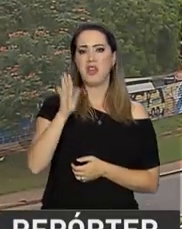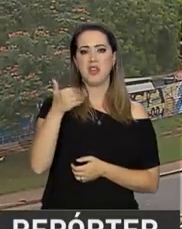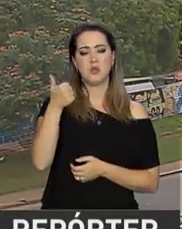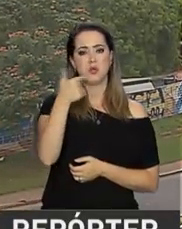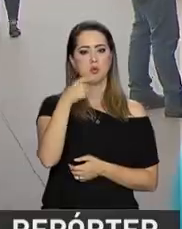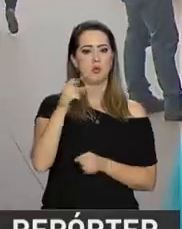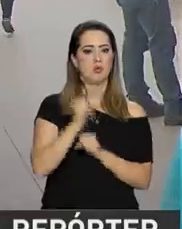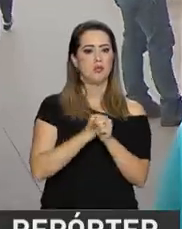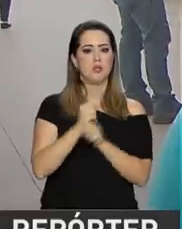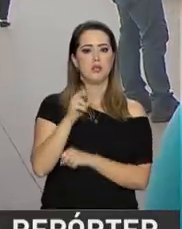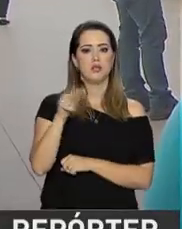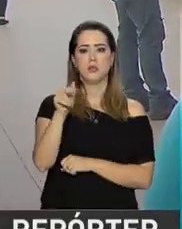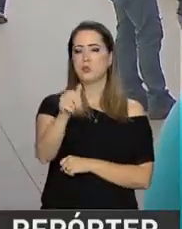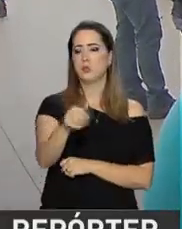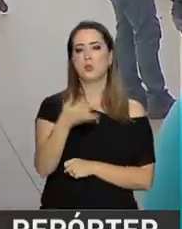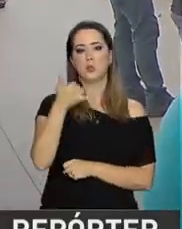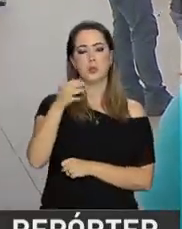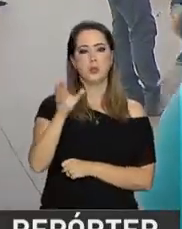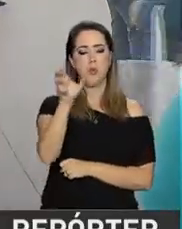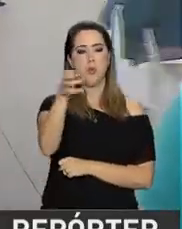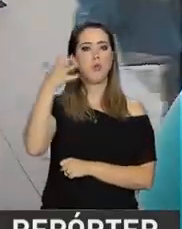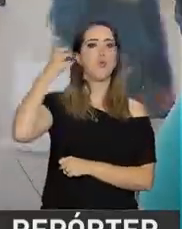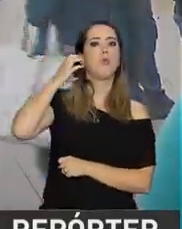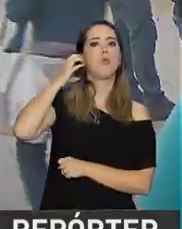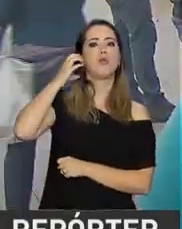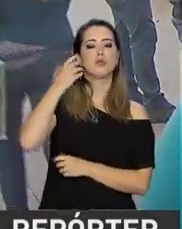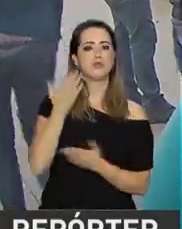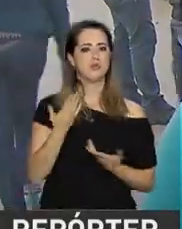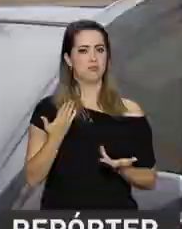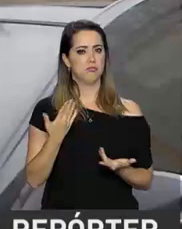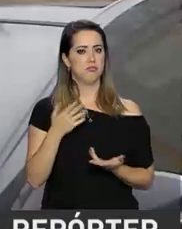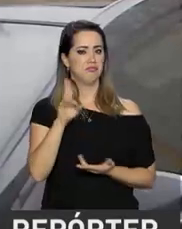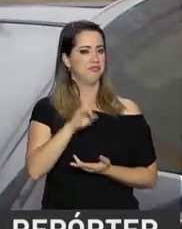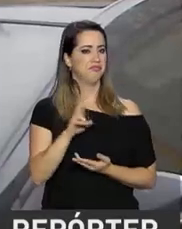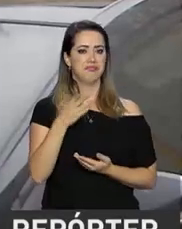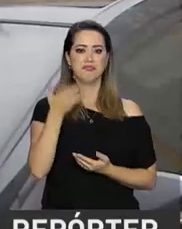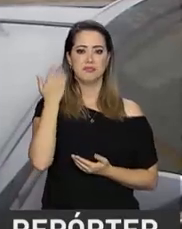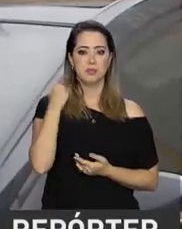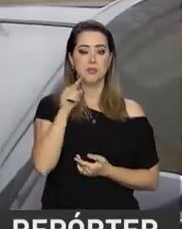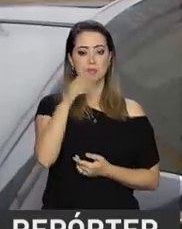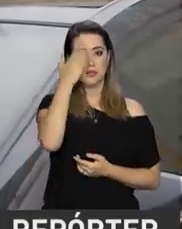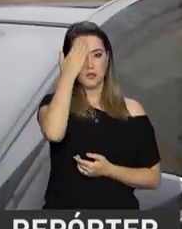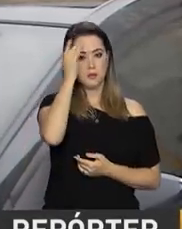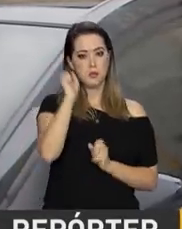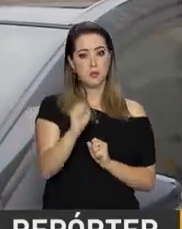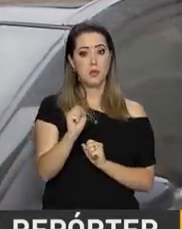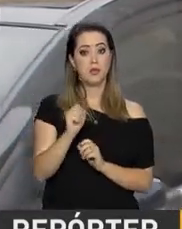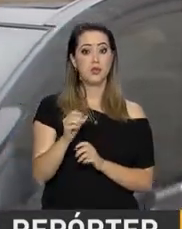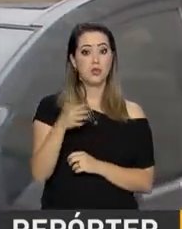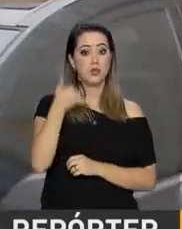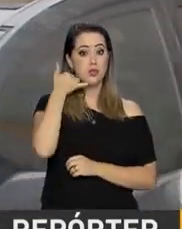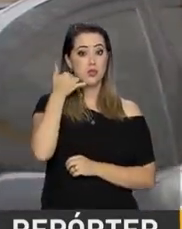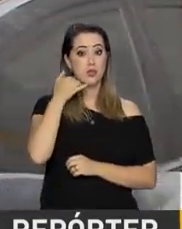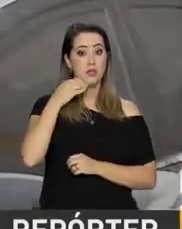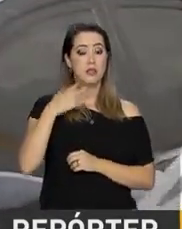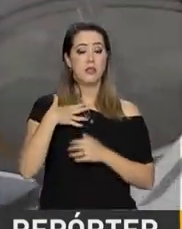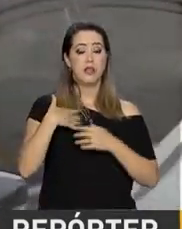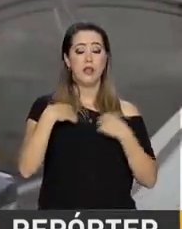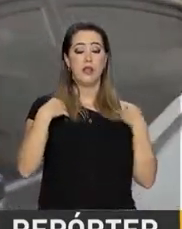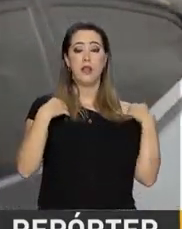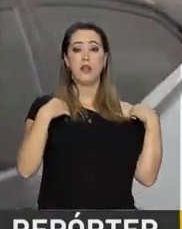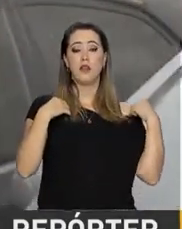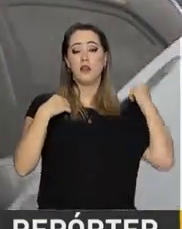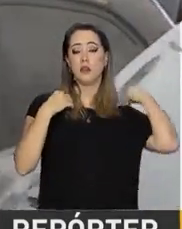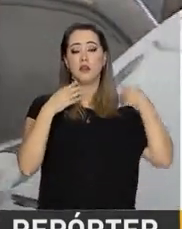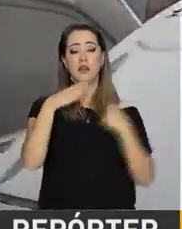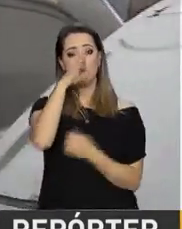no mínimo. Tem mais de anos. Tem bastante tempo que eu não uso um orelhão. E se você souber que é possível fazer ligações gratuitas a partir